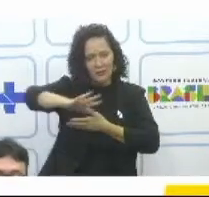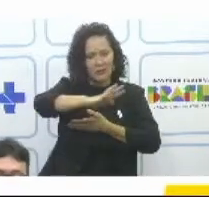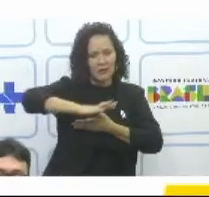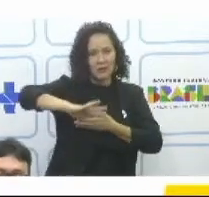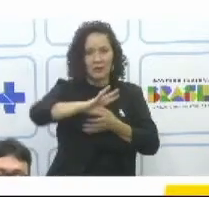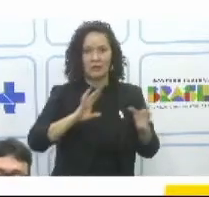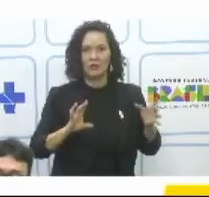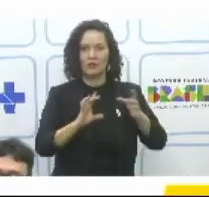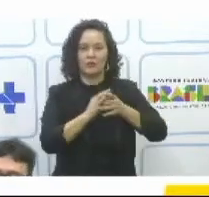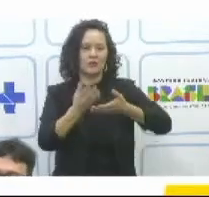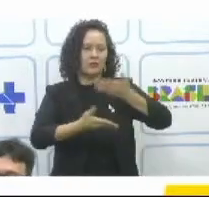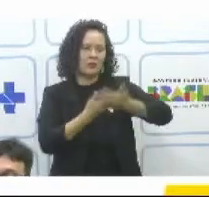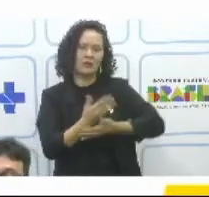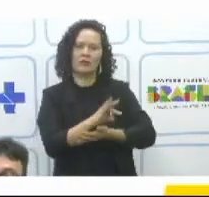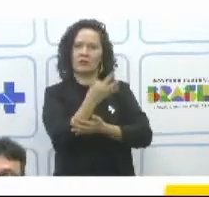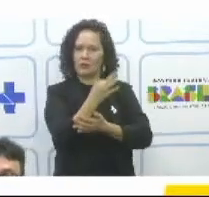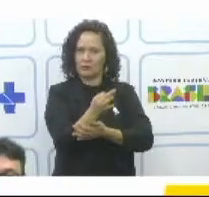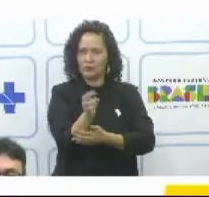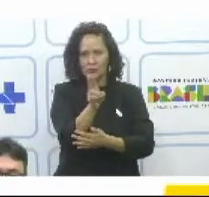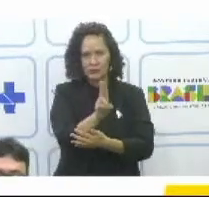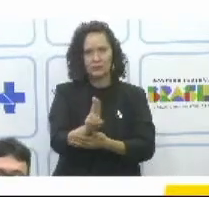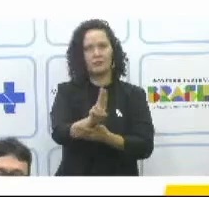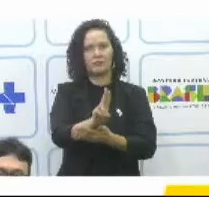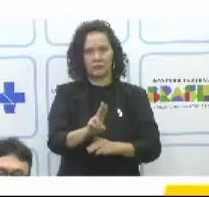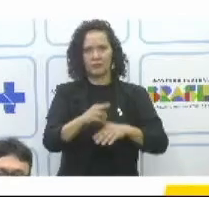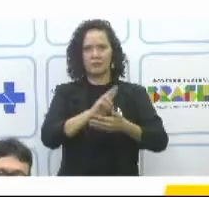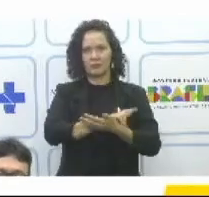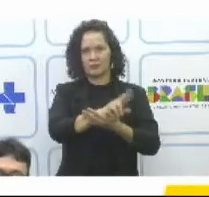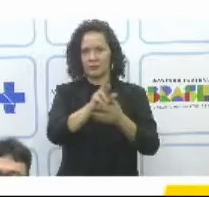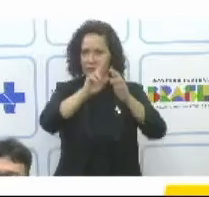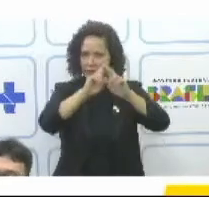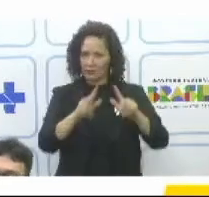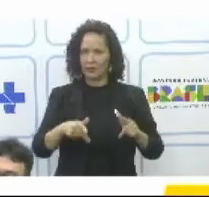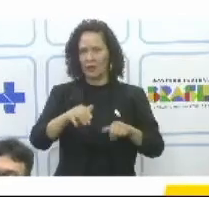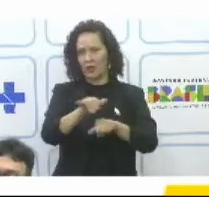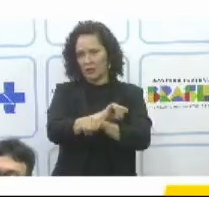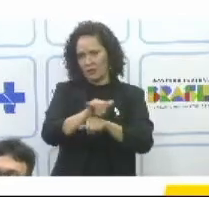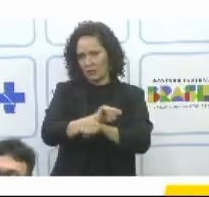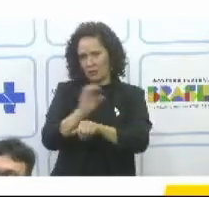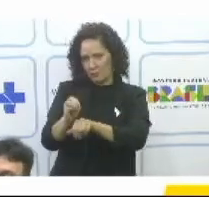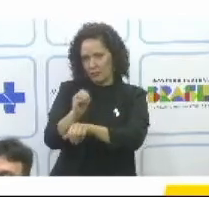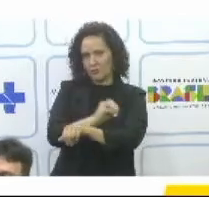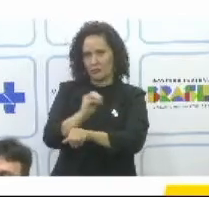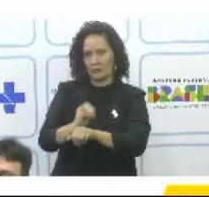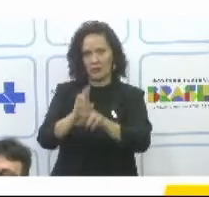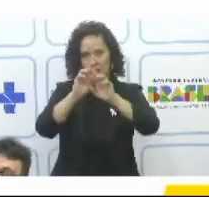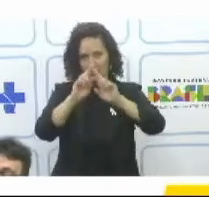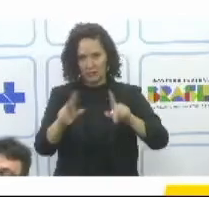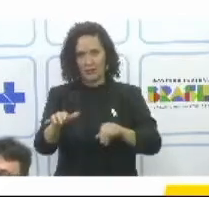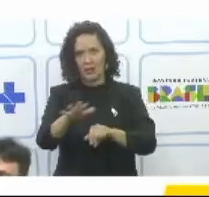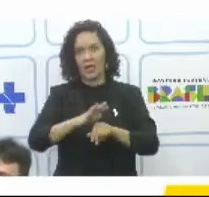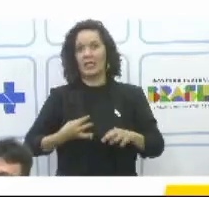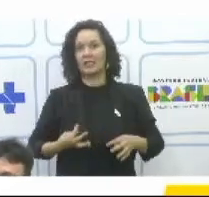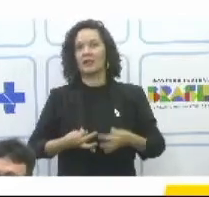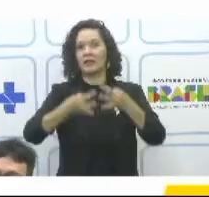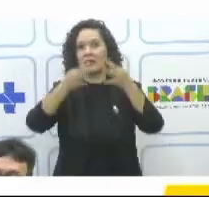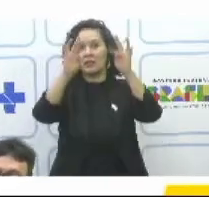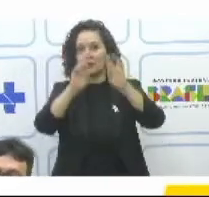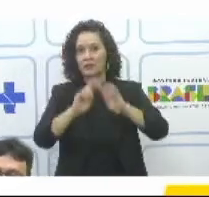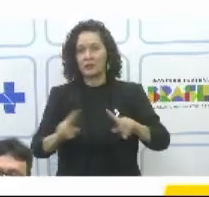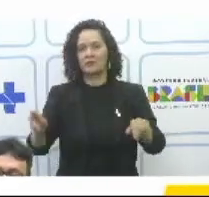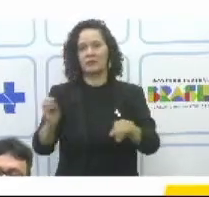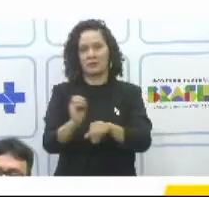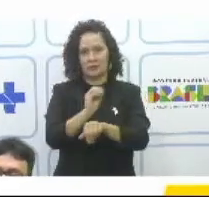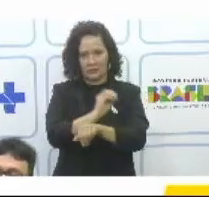da dor, aonde a gente vai utilizar diferentes ferramentas de cuidado, diferentes, né, tecnologias de